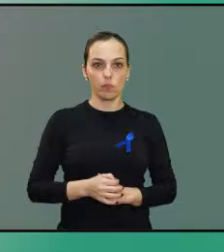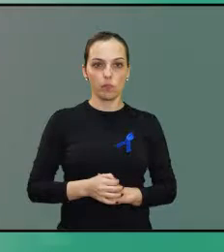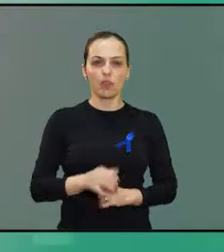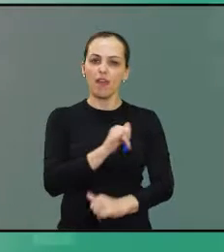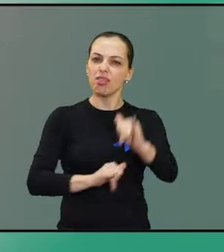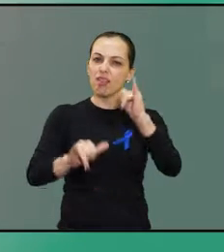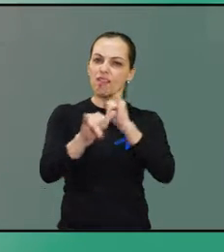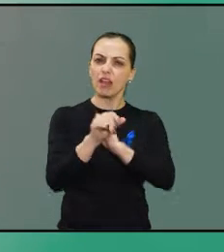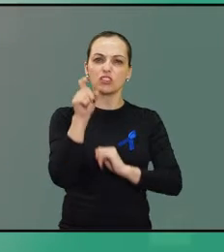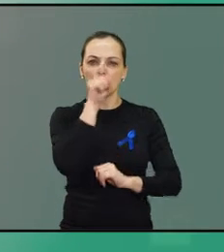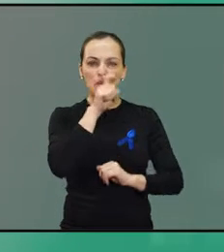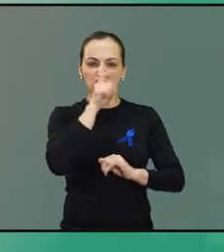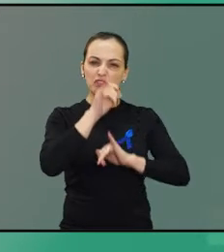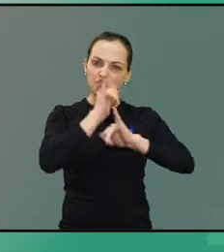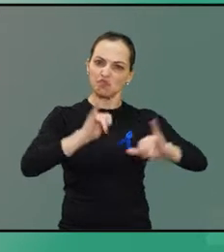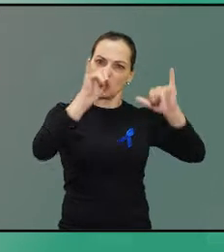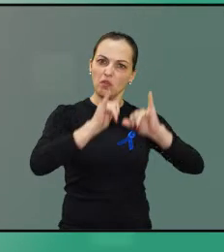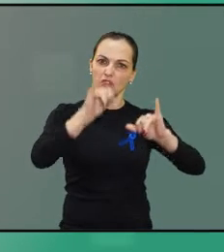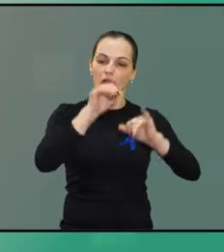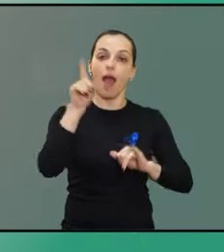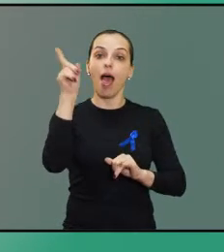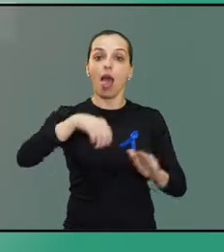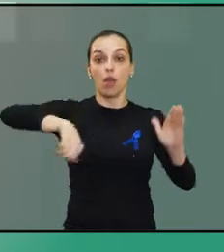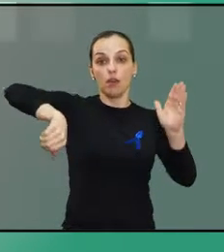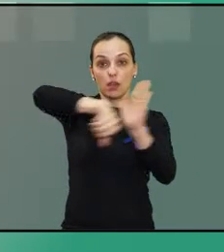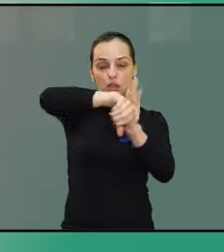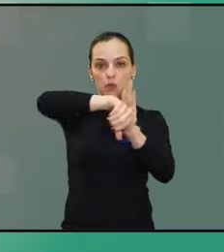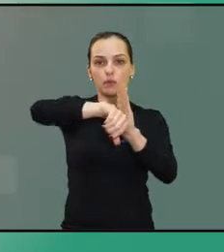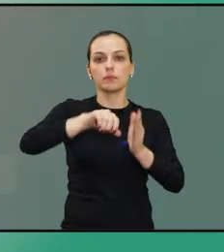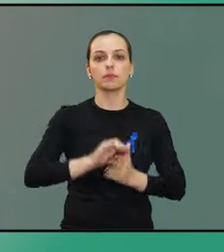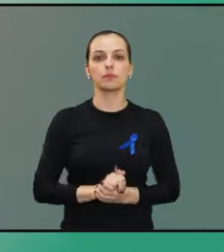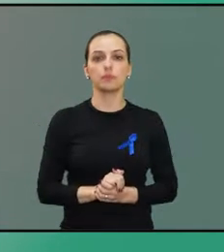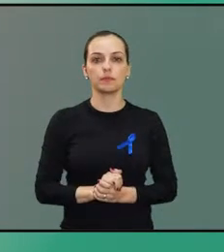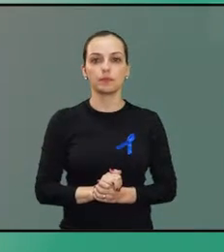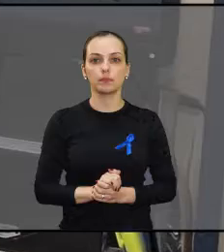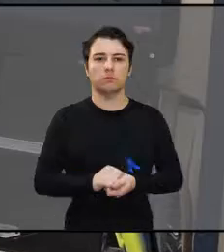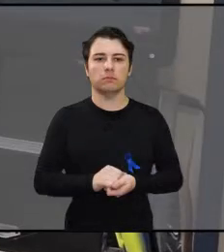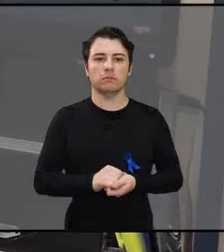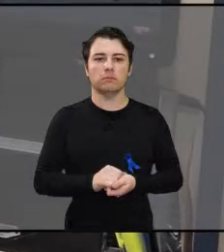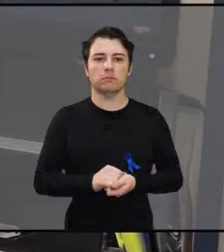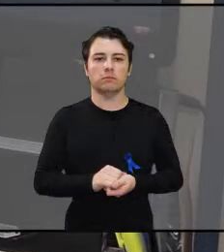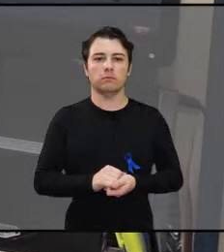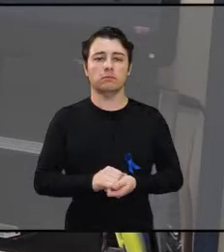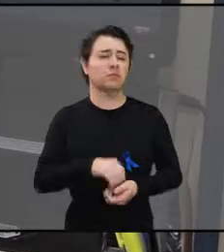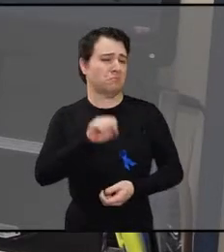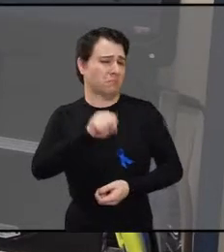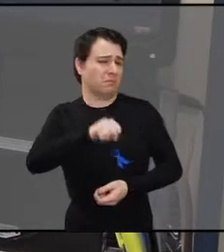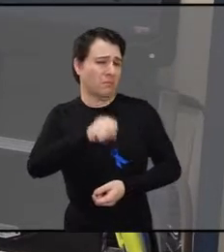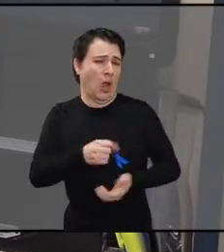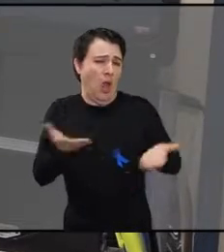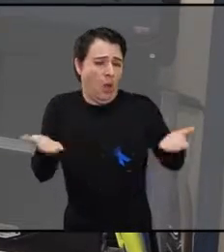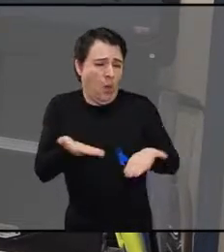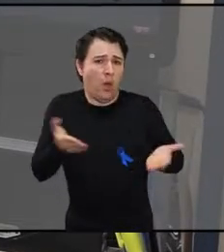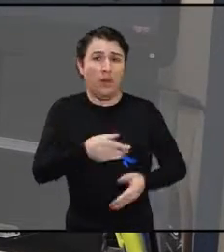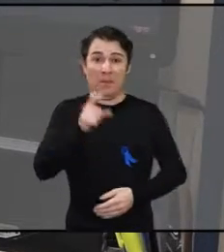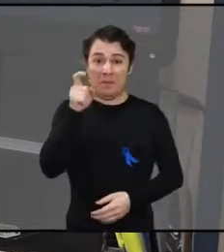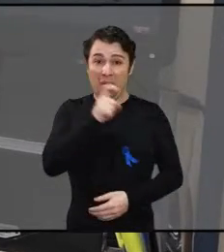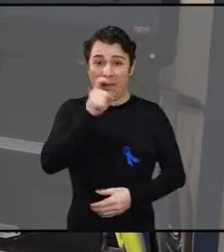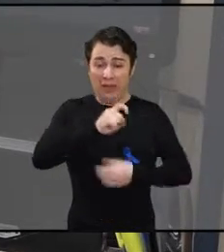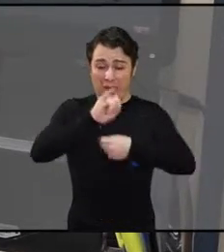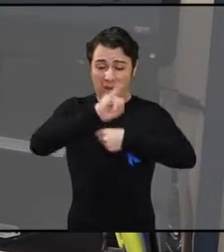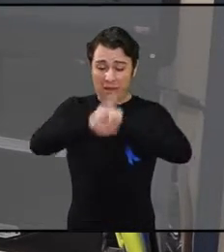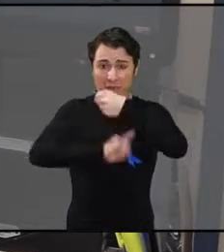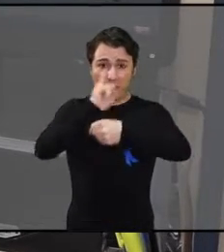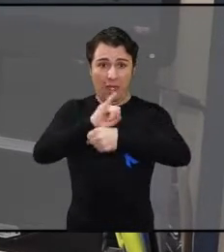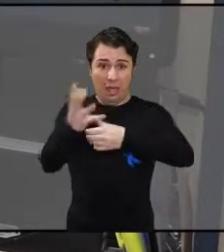na internet é crime a publicação the fake news assim hoje há uma preocupação muito grande com relação